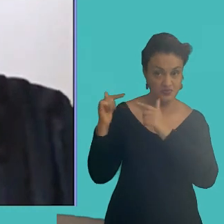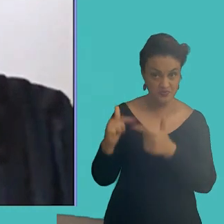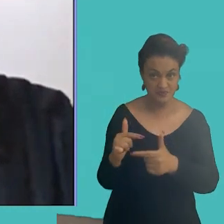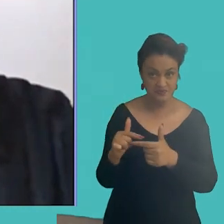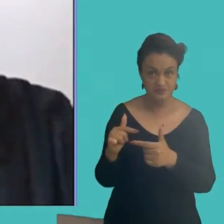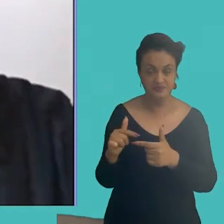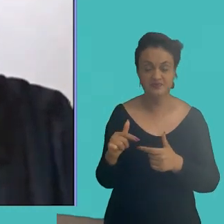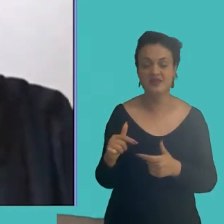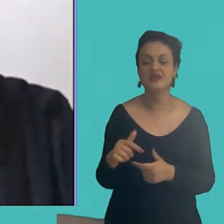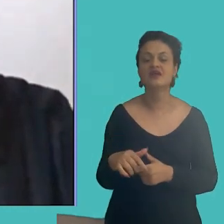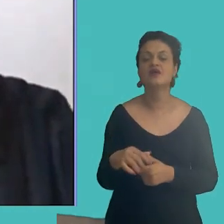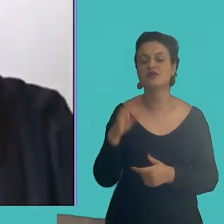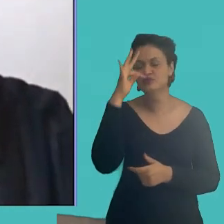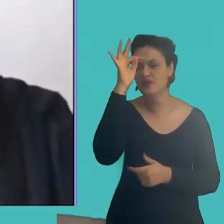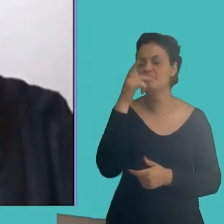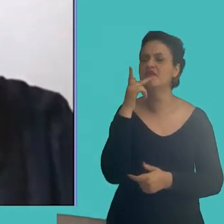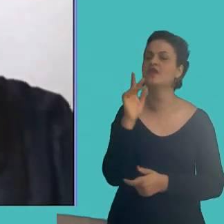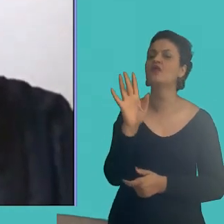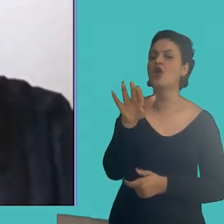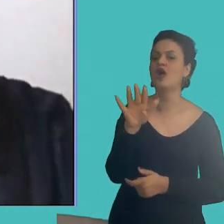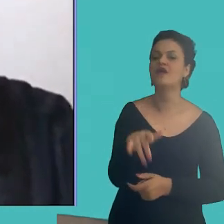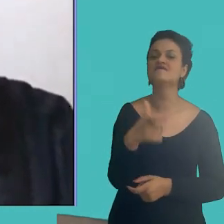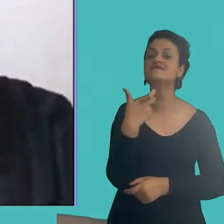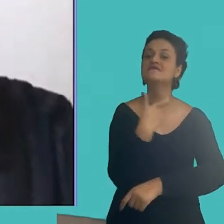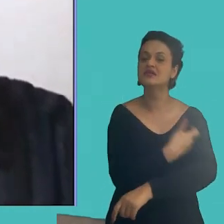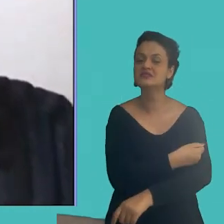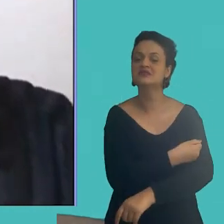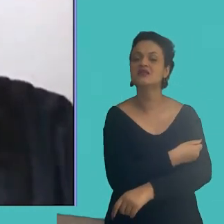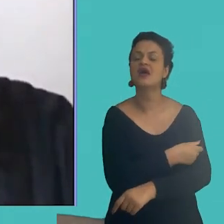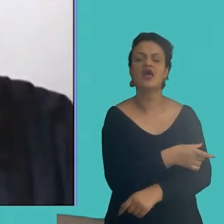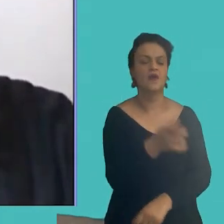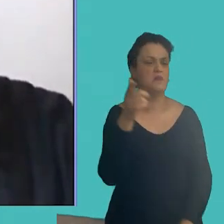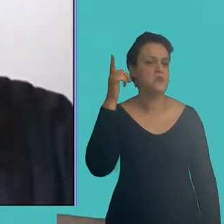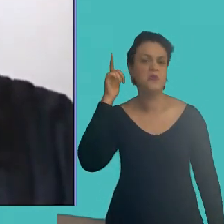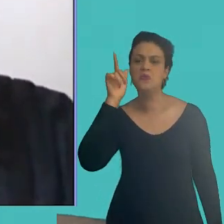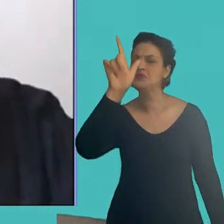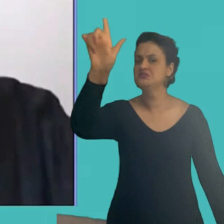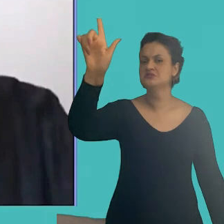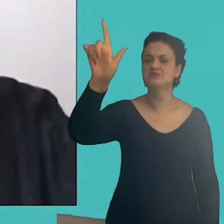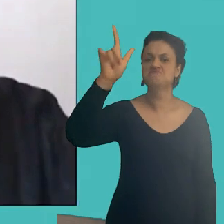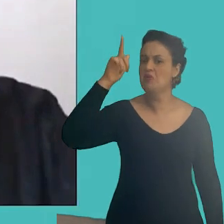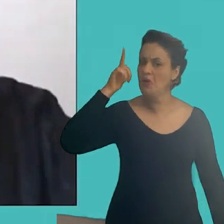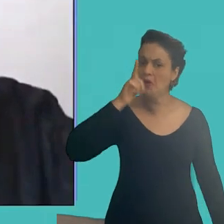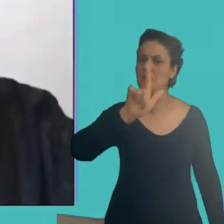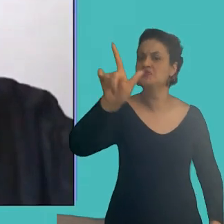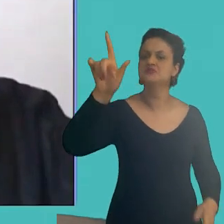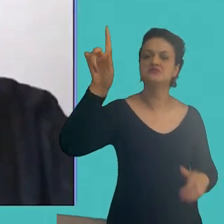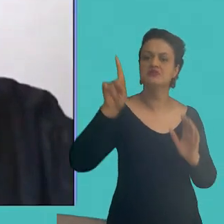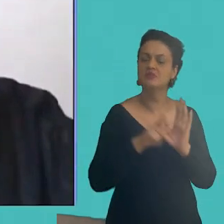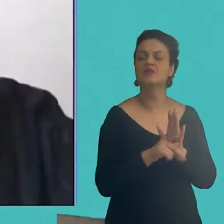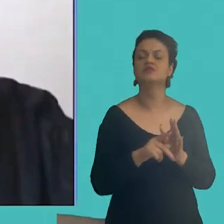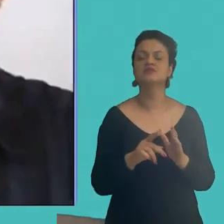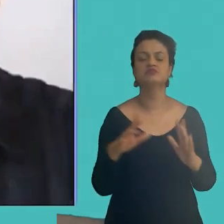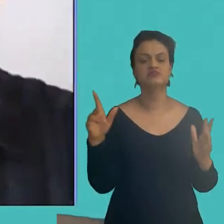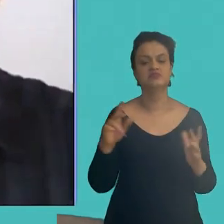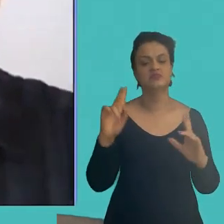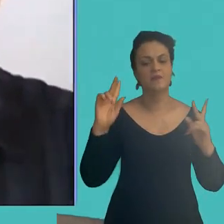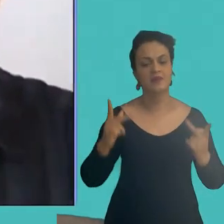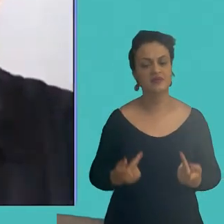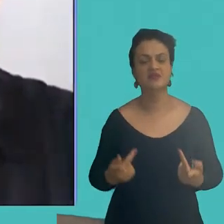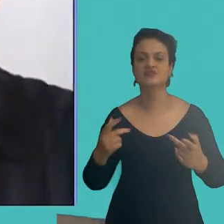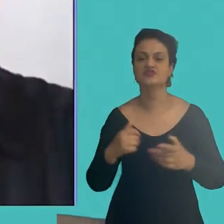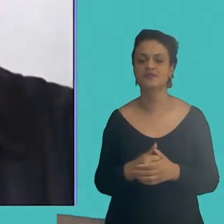foi ainda mais enfático. A vacina é uma das maiores conquistas da humanidade. Quando a própria Owens, que não